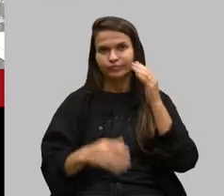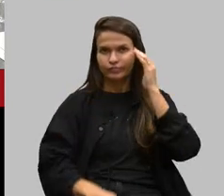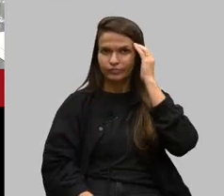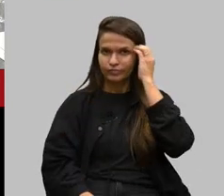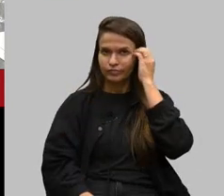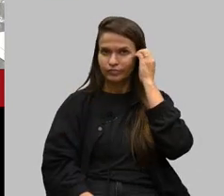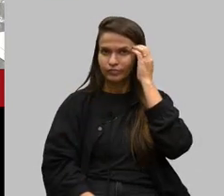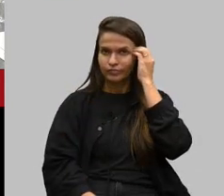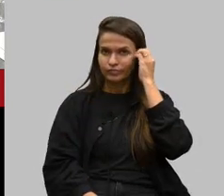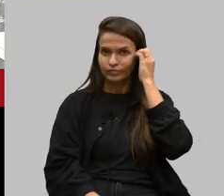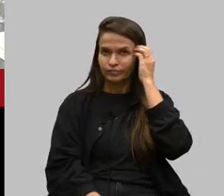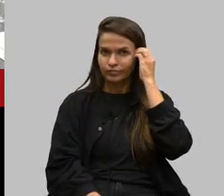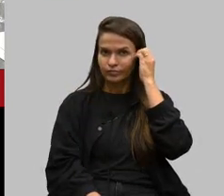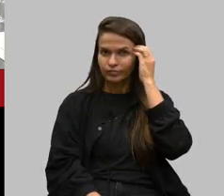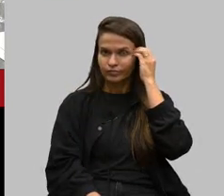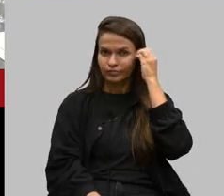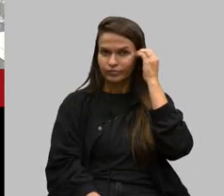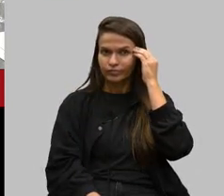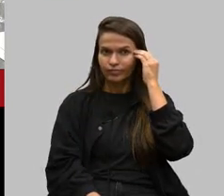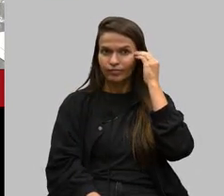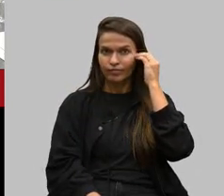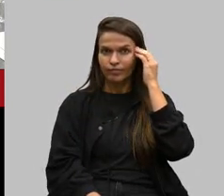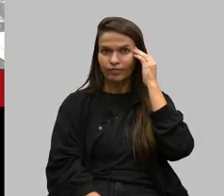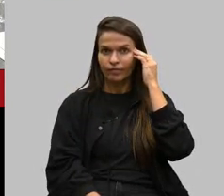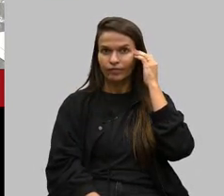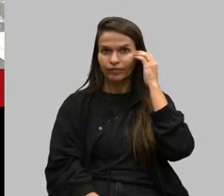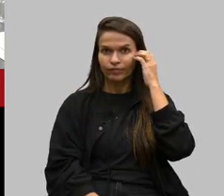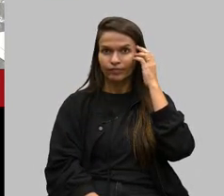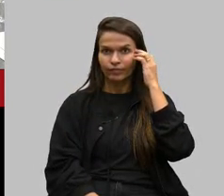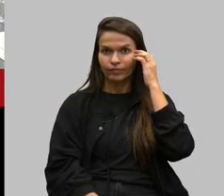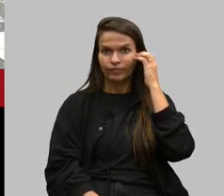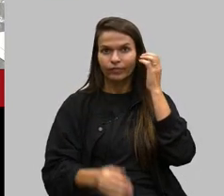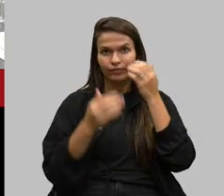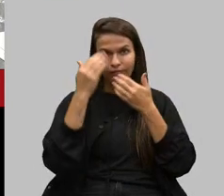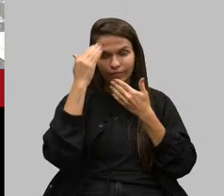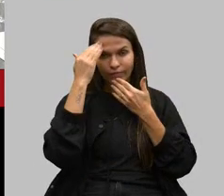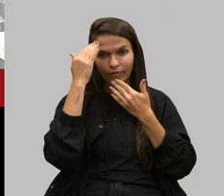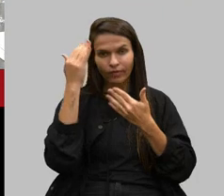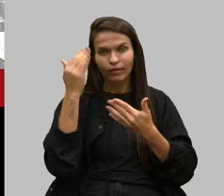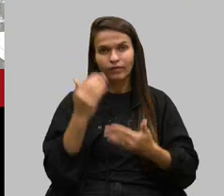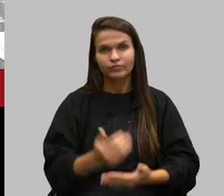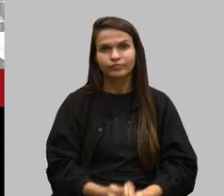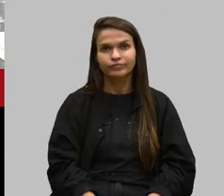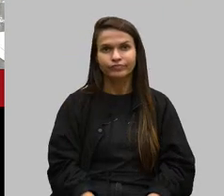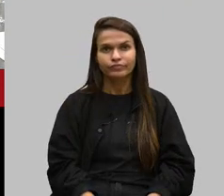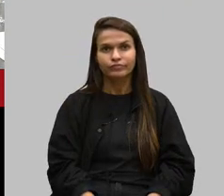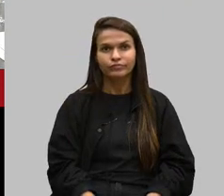todos muito obrigado uma